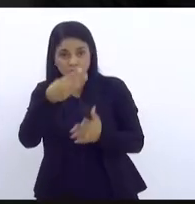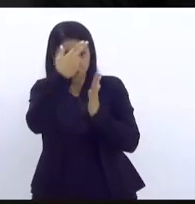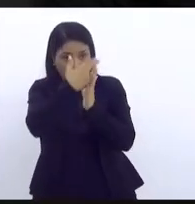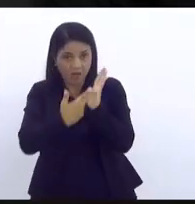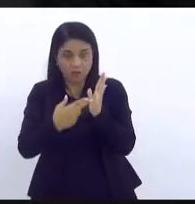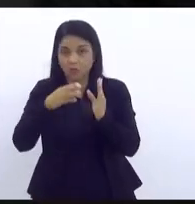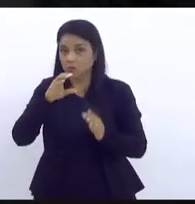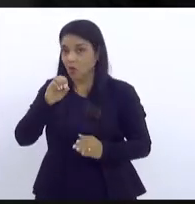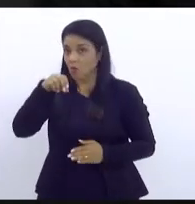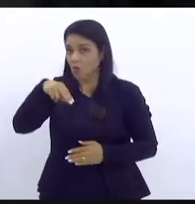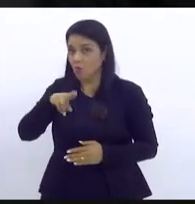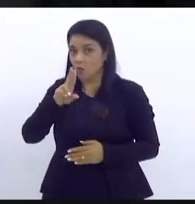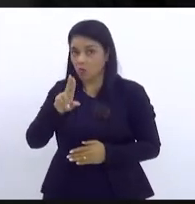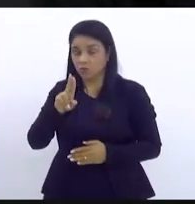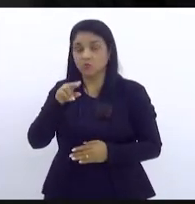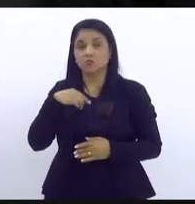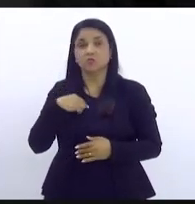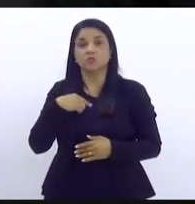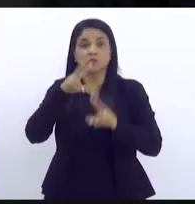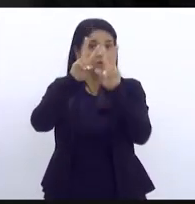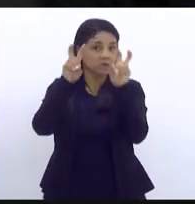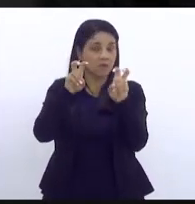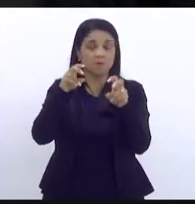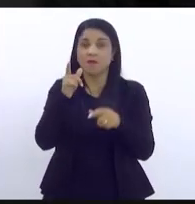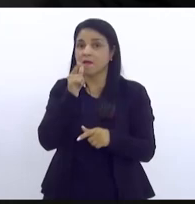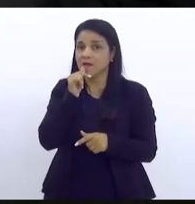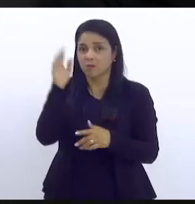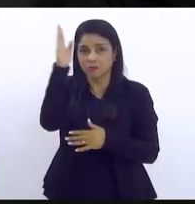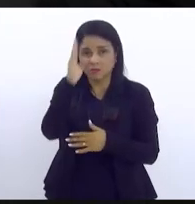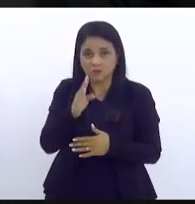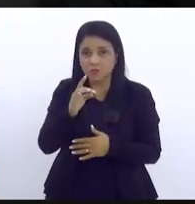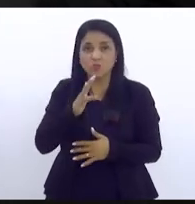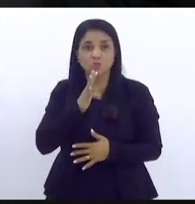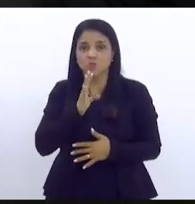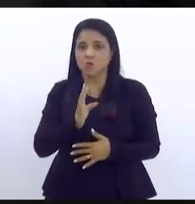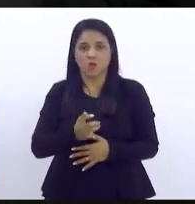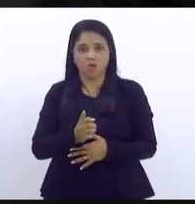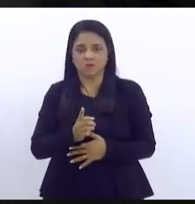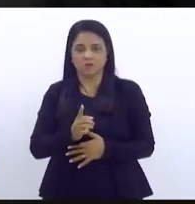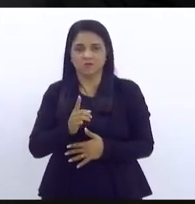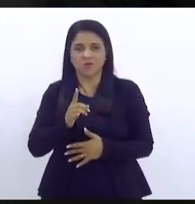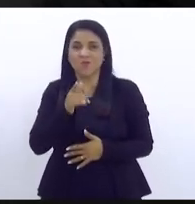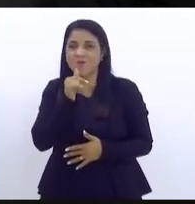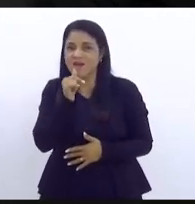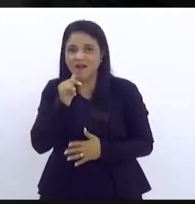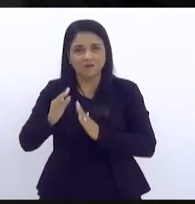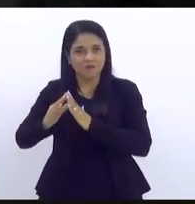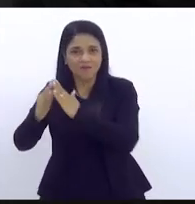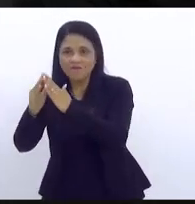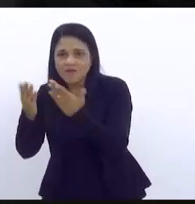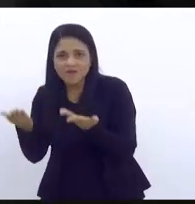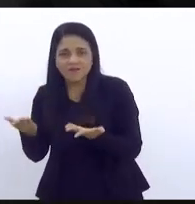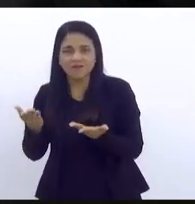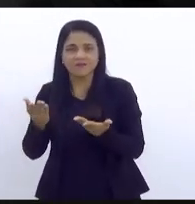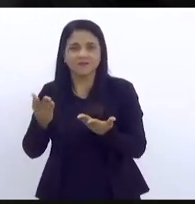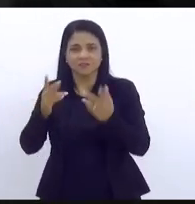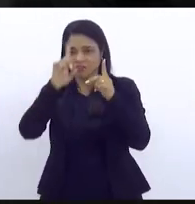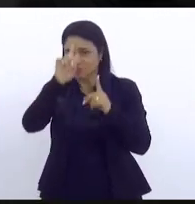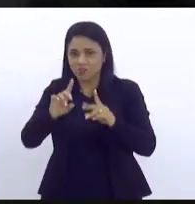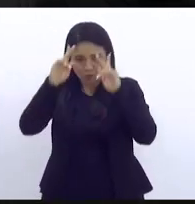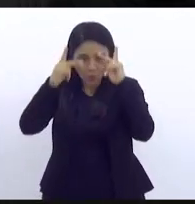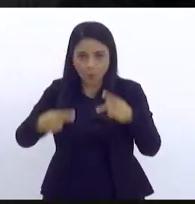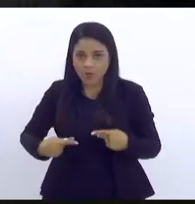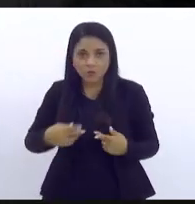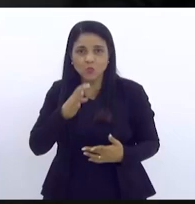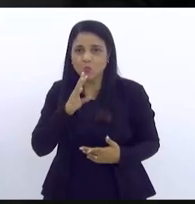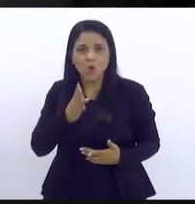sobre águas no Brasil ela viu que a água não é reconhecida como direito nas favelas a água não é reconhecida como direito humano para aqueles mais vulnerabil